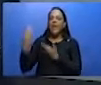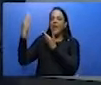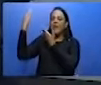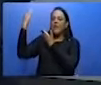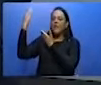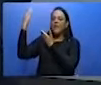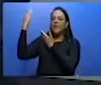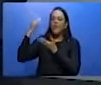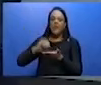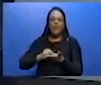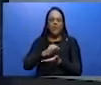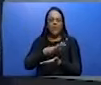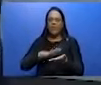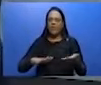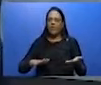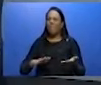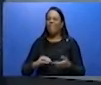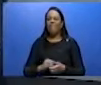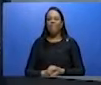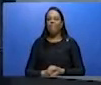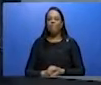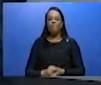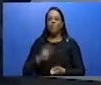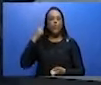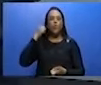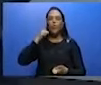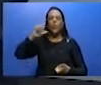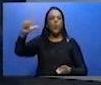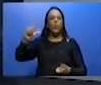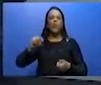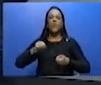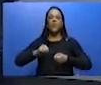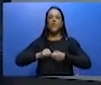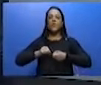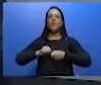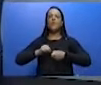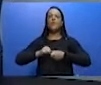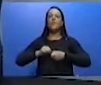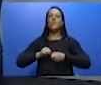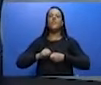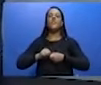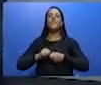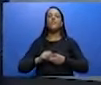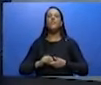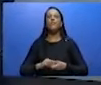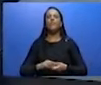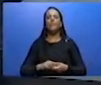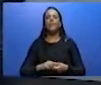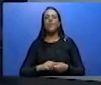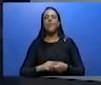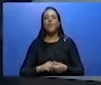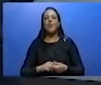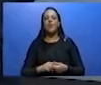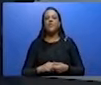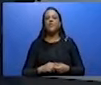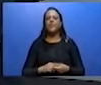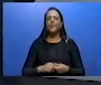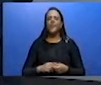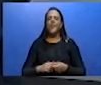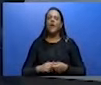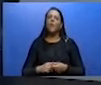atividade não tem como fazer, porque seria a gente tinha que